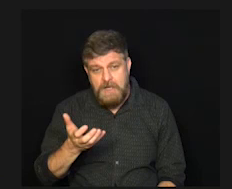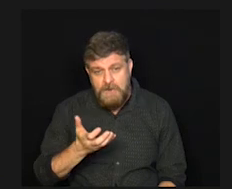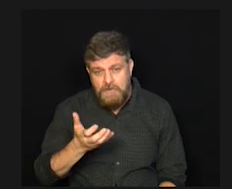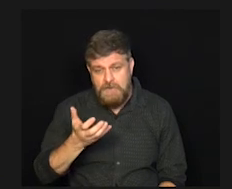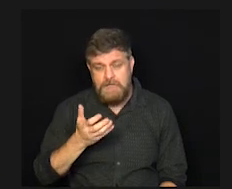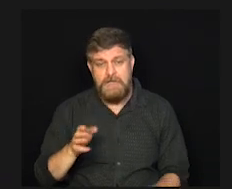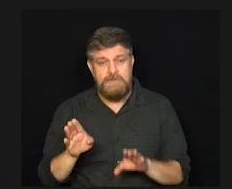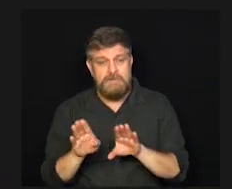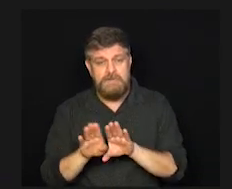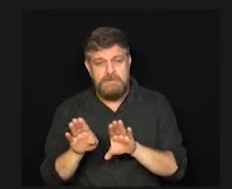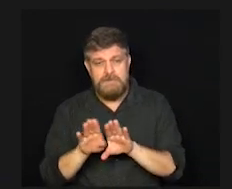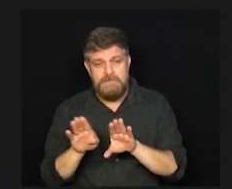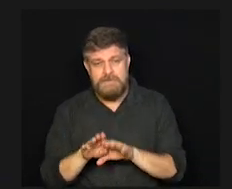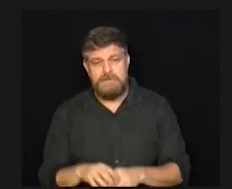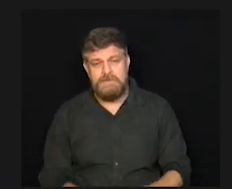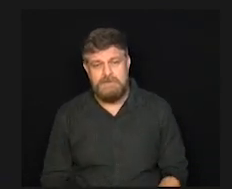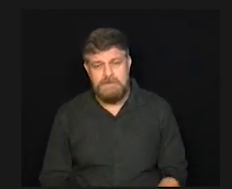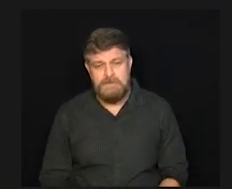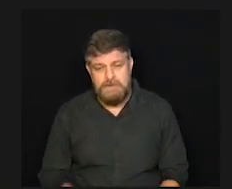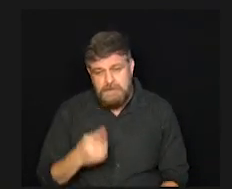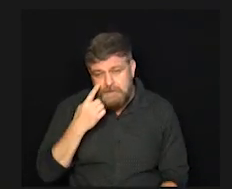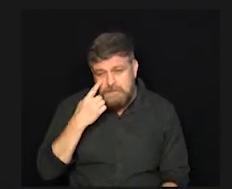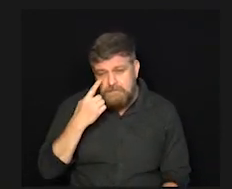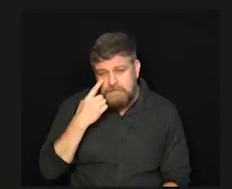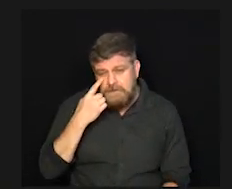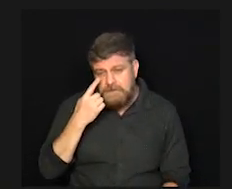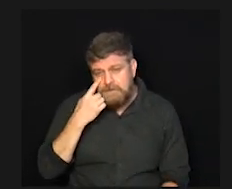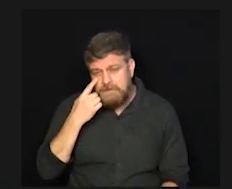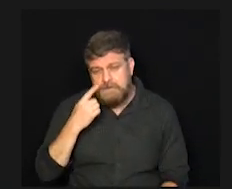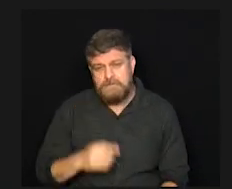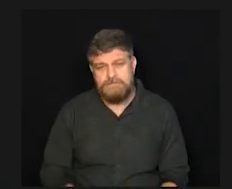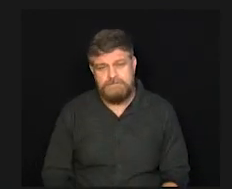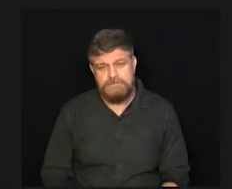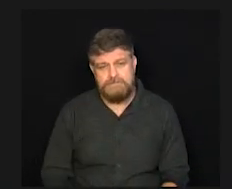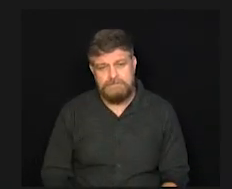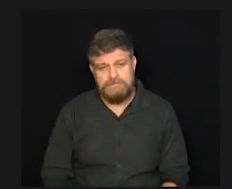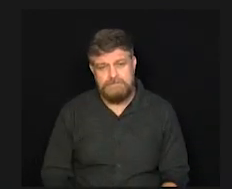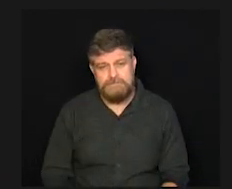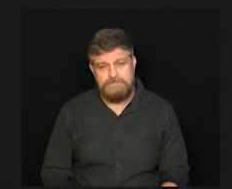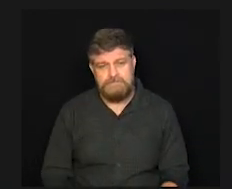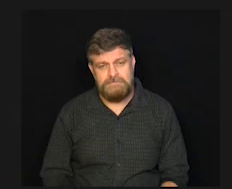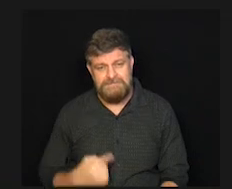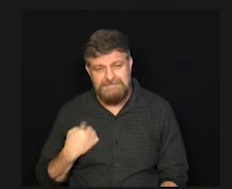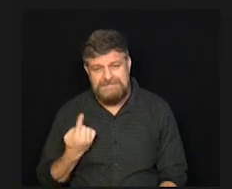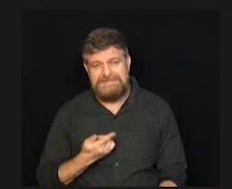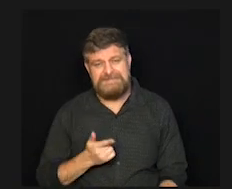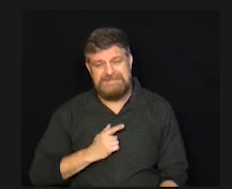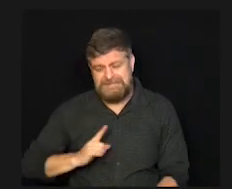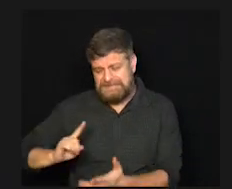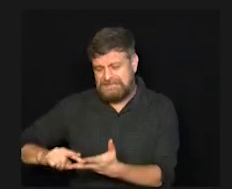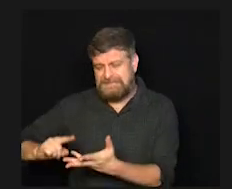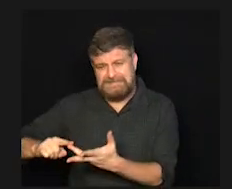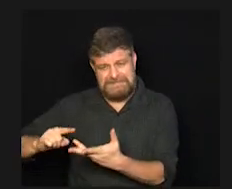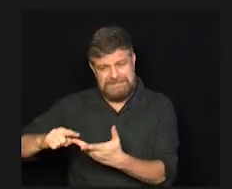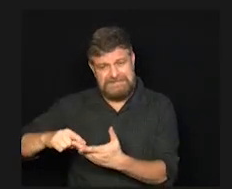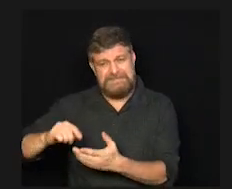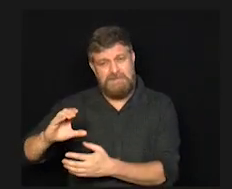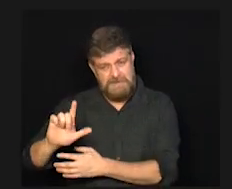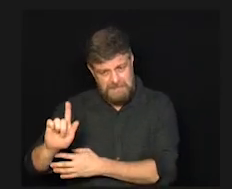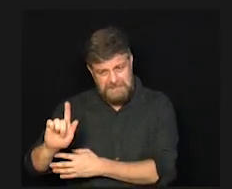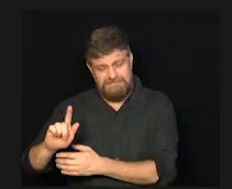também quero ouvir quais são a gente tem muita necessidade aqui do Campo Grande,